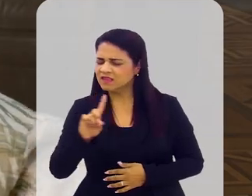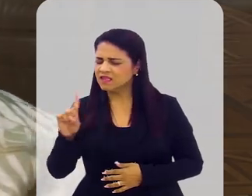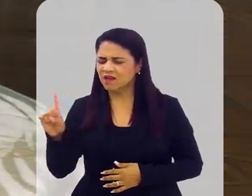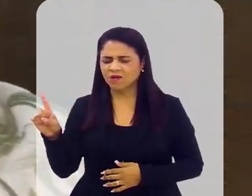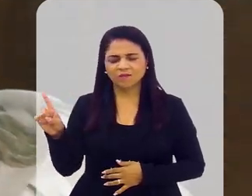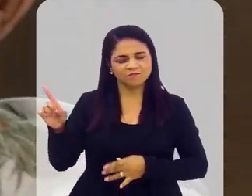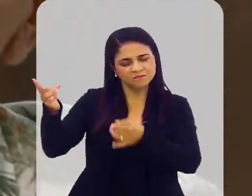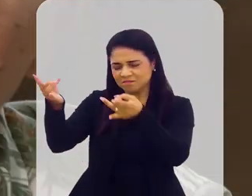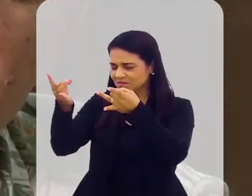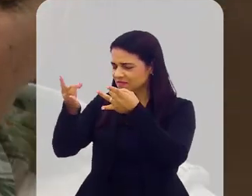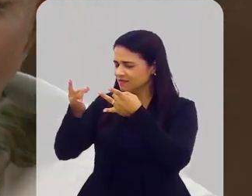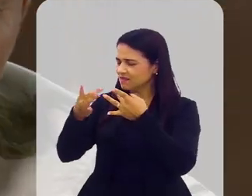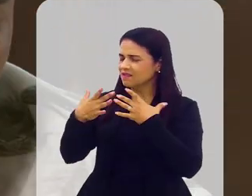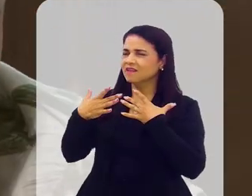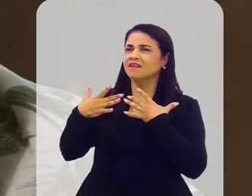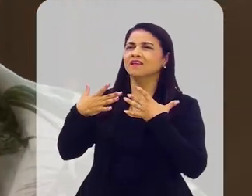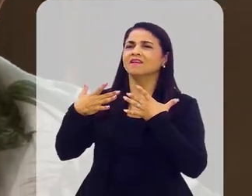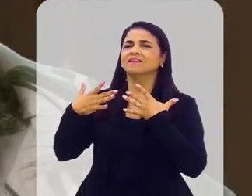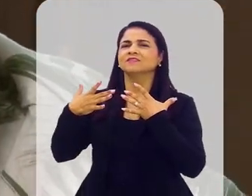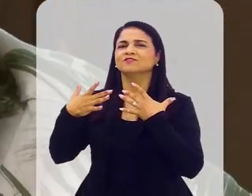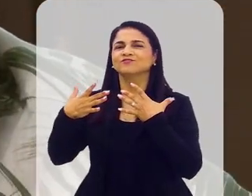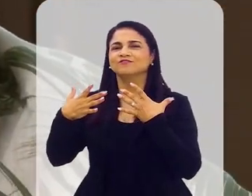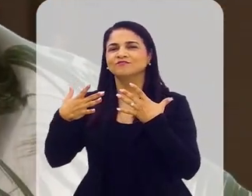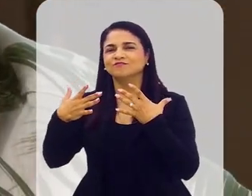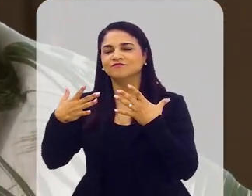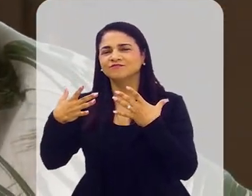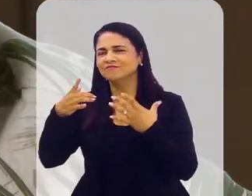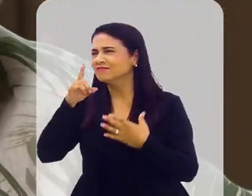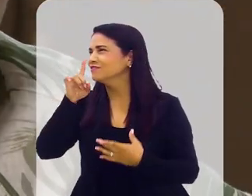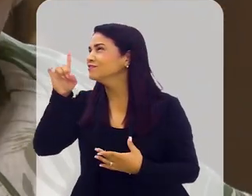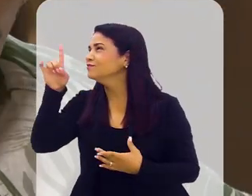Não, não me